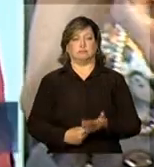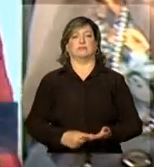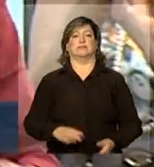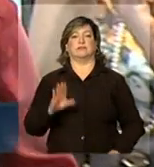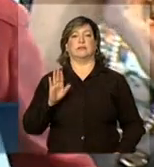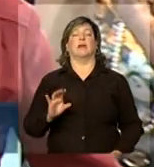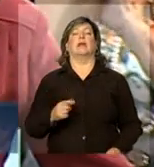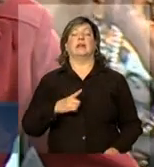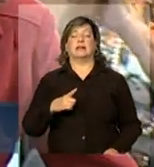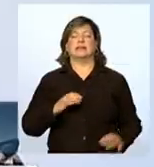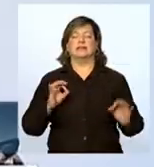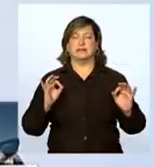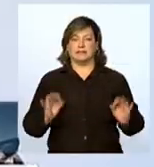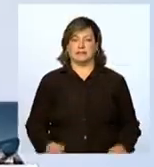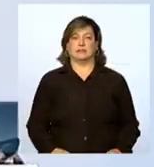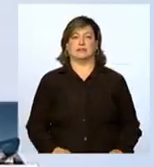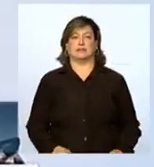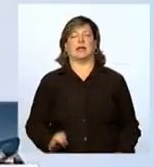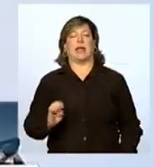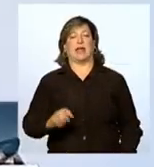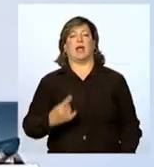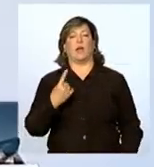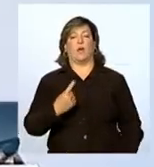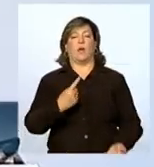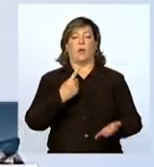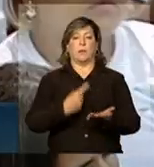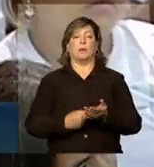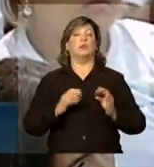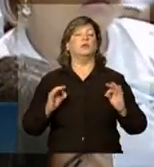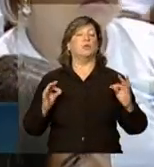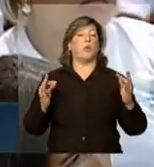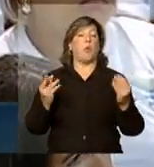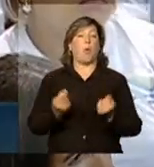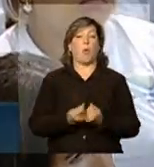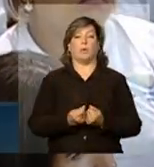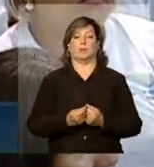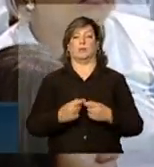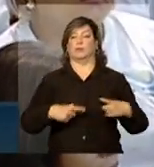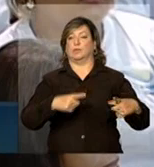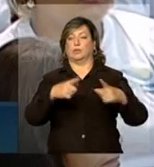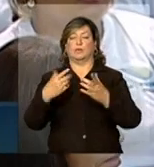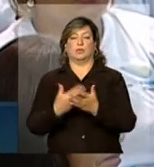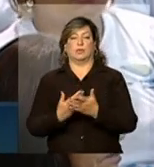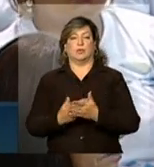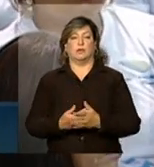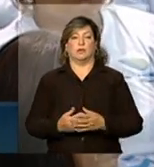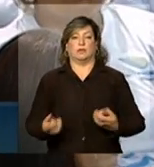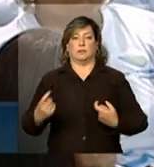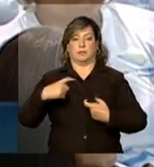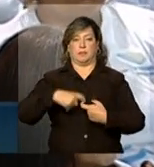com certeza, é um compromisso de todas as instituições parceiras do Pronatec e formadores.